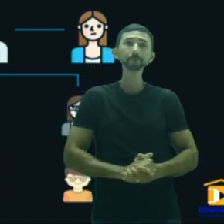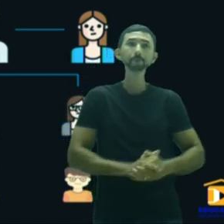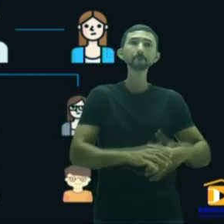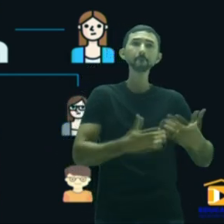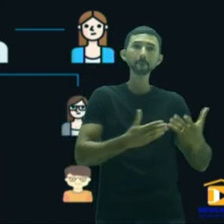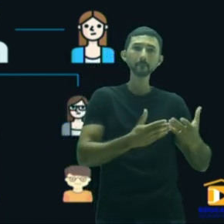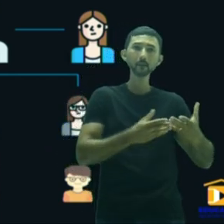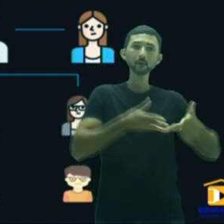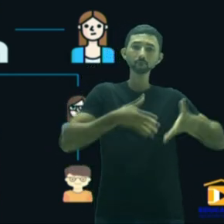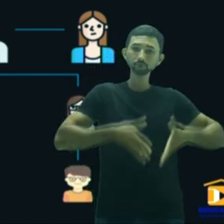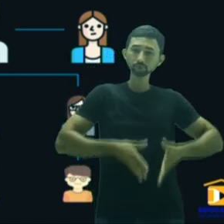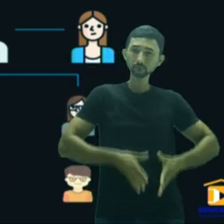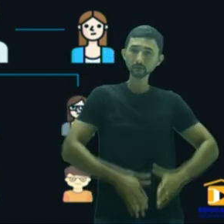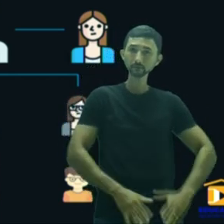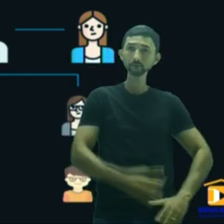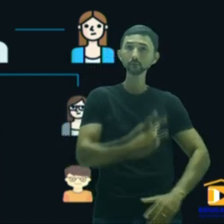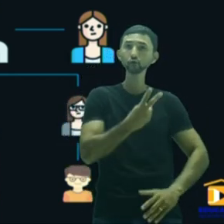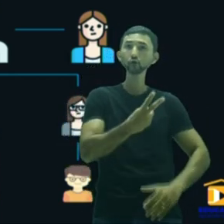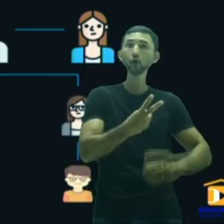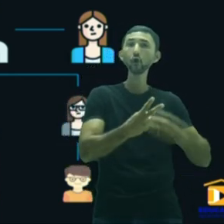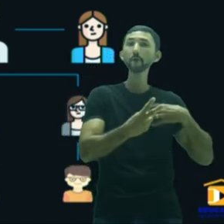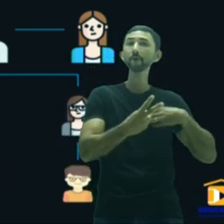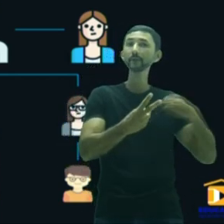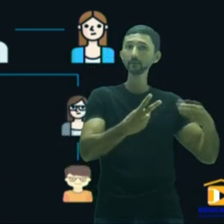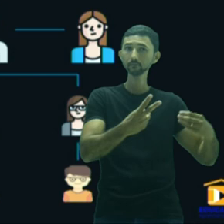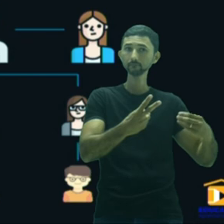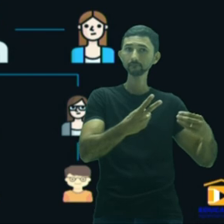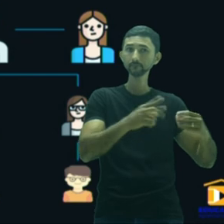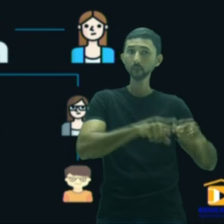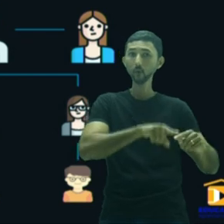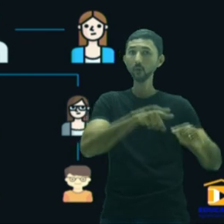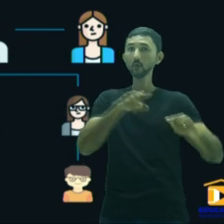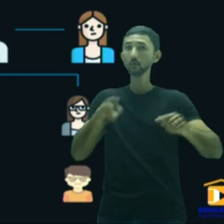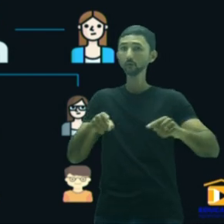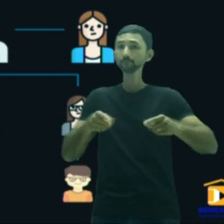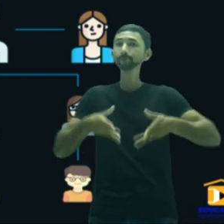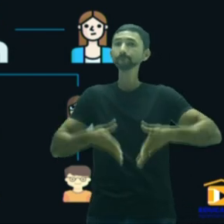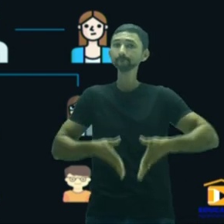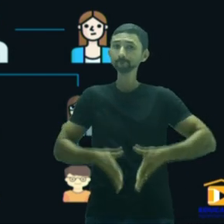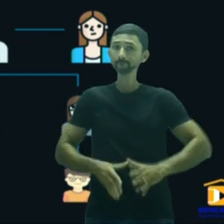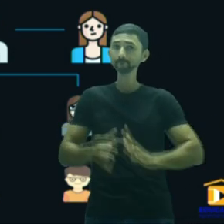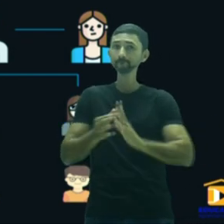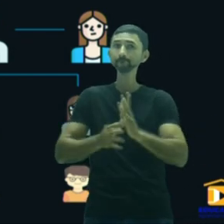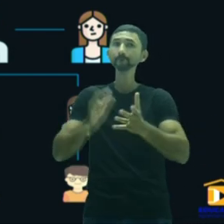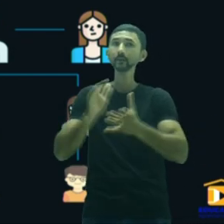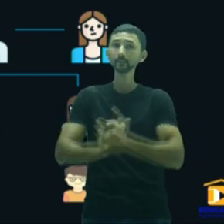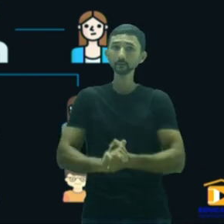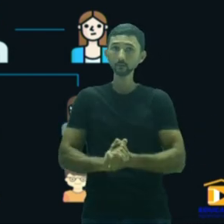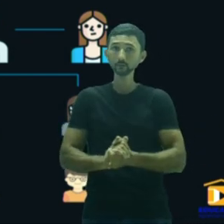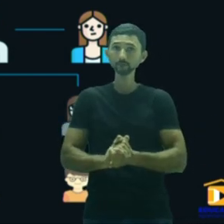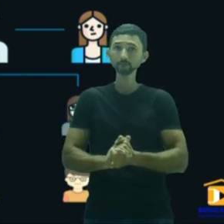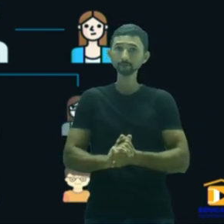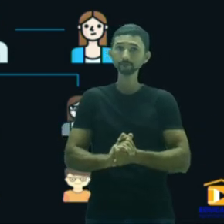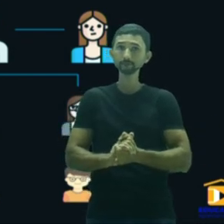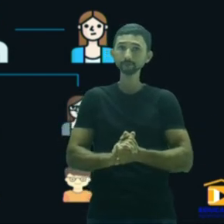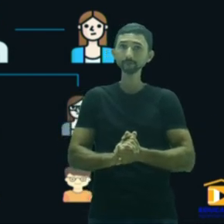o Fábio e o José. E o José já casou com a Luana e teve quem? O Haroldo. Ou seja, é